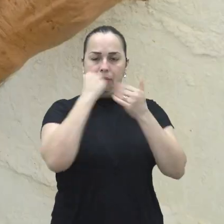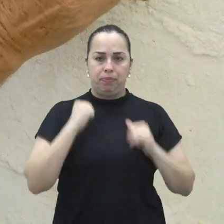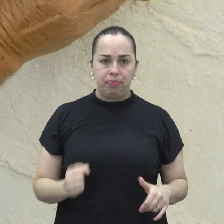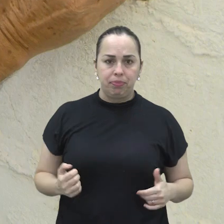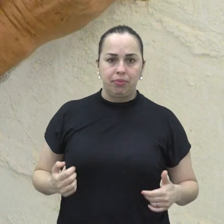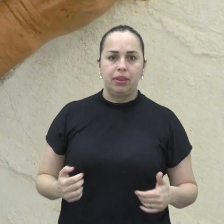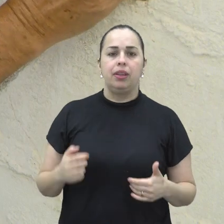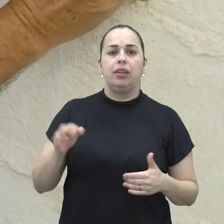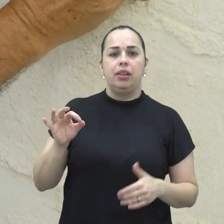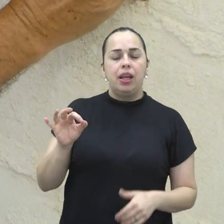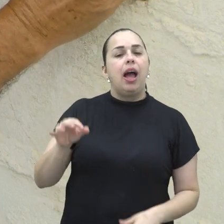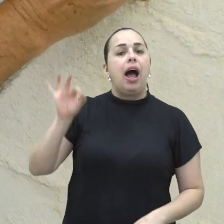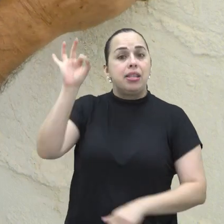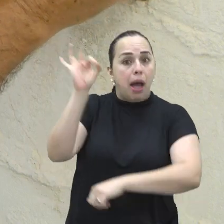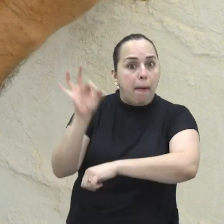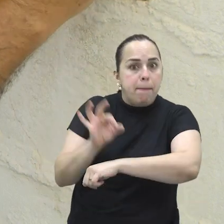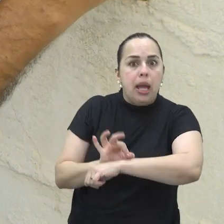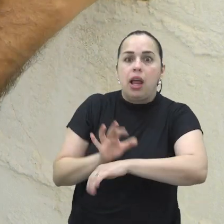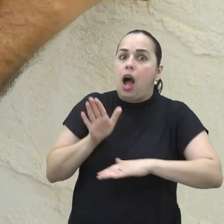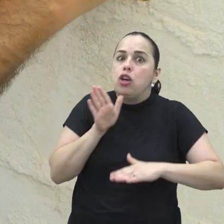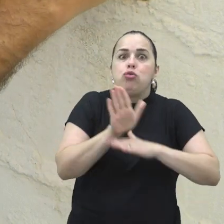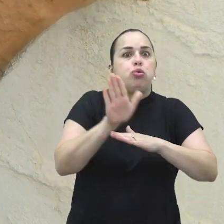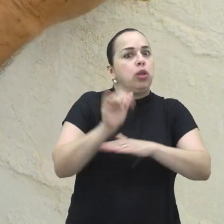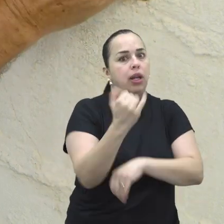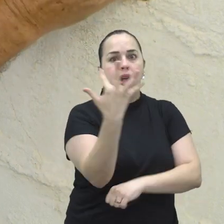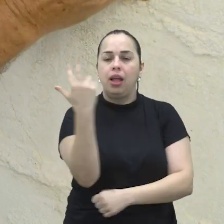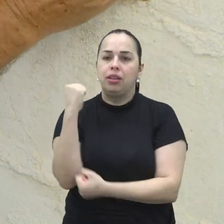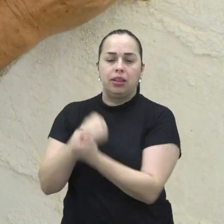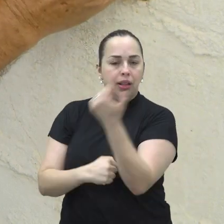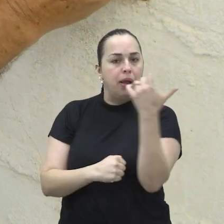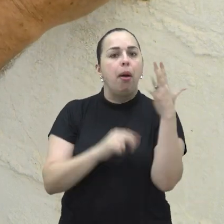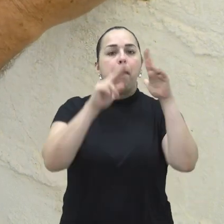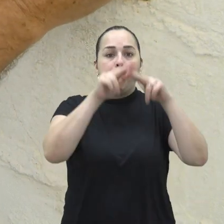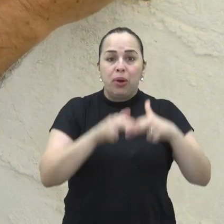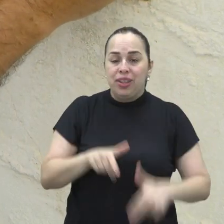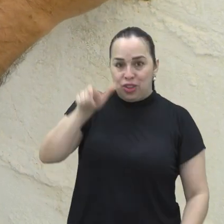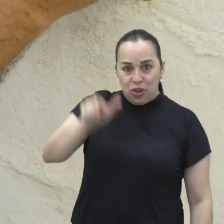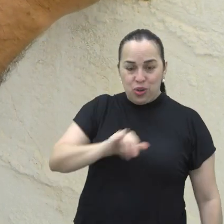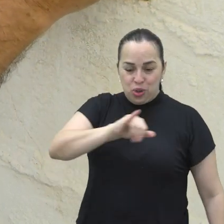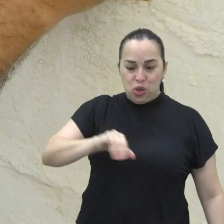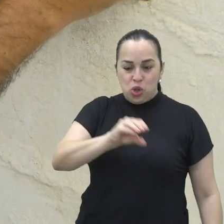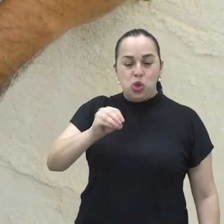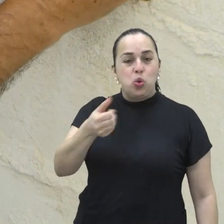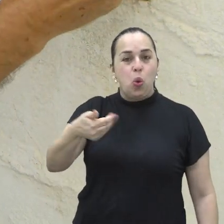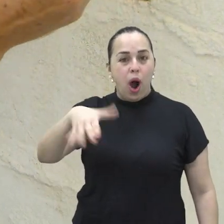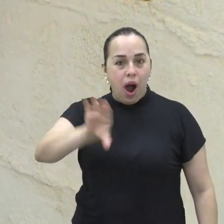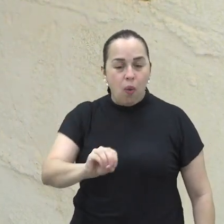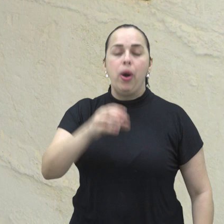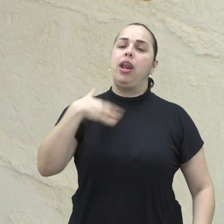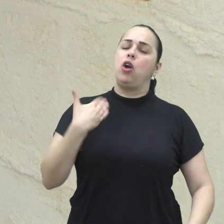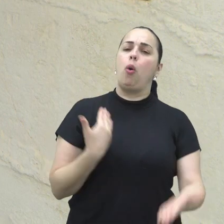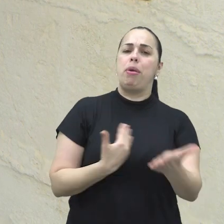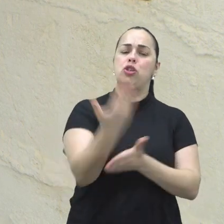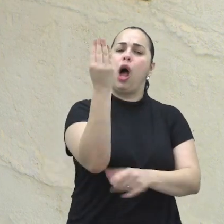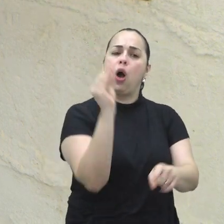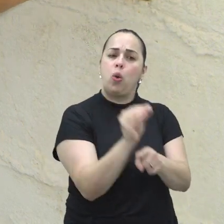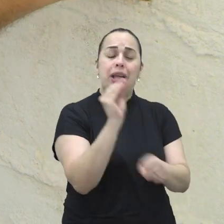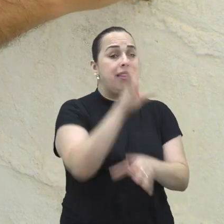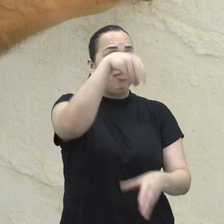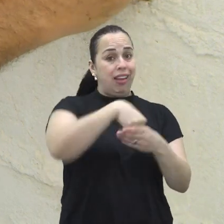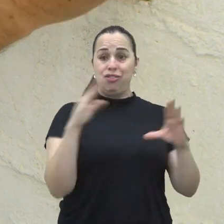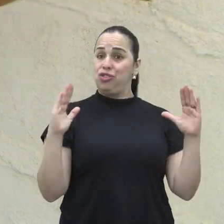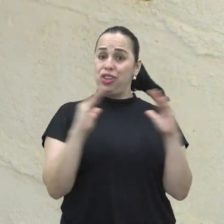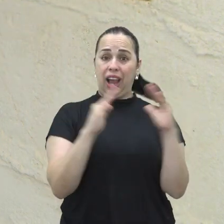também. As abelhas fazem tanta diferença para a natureza que o João Benedito passou a cuidar de espécies sem ferrão